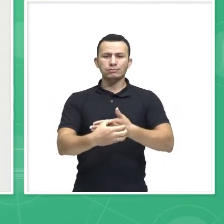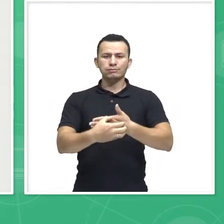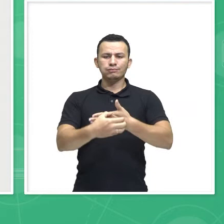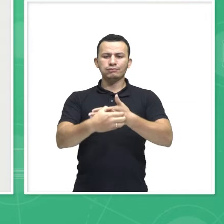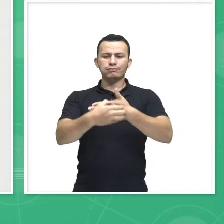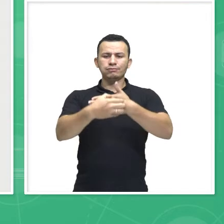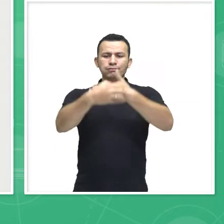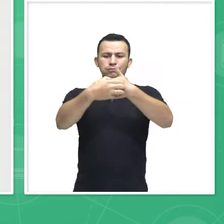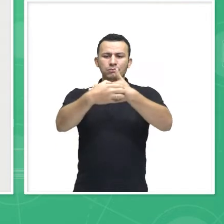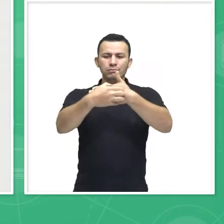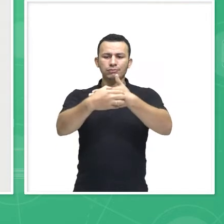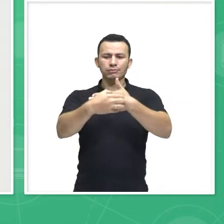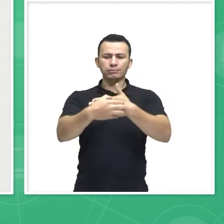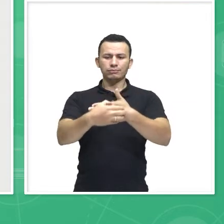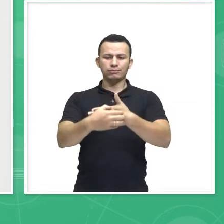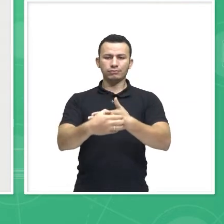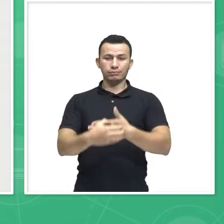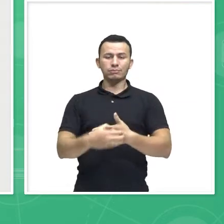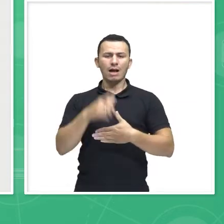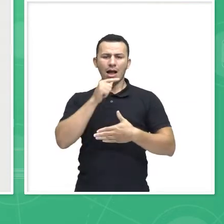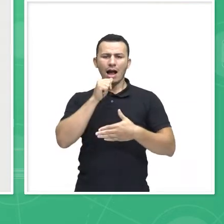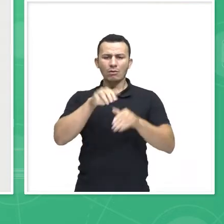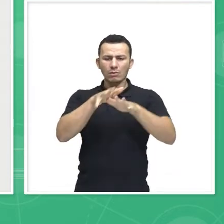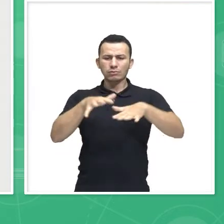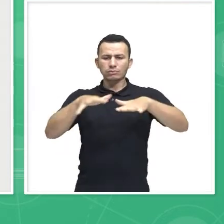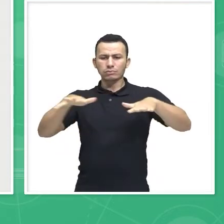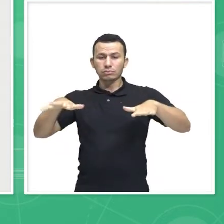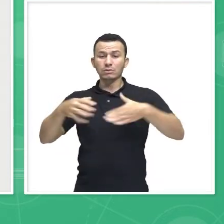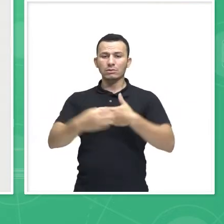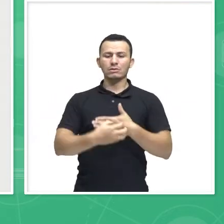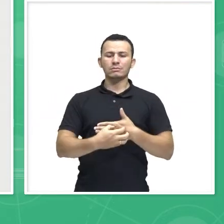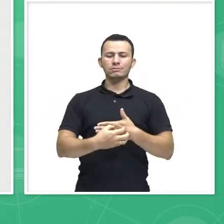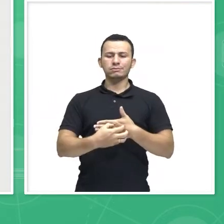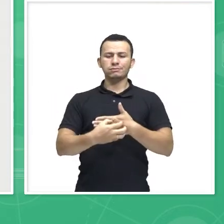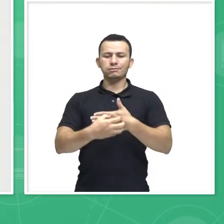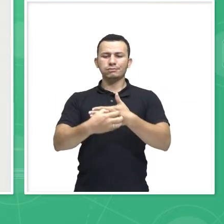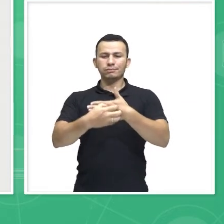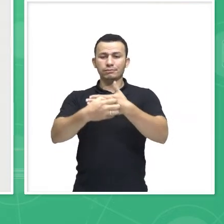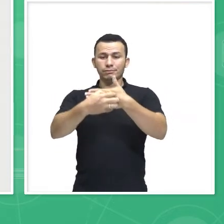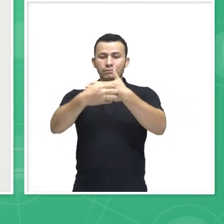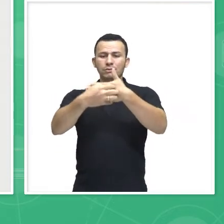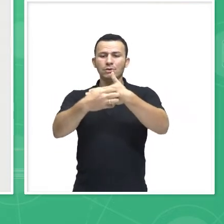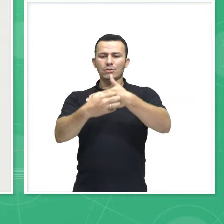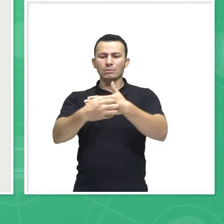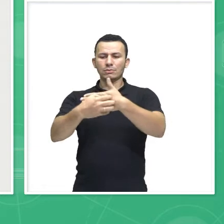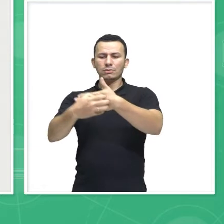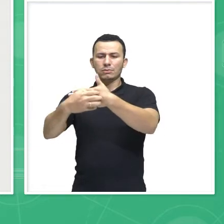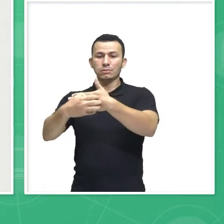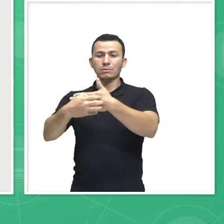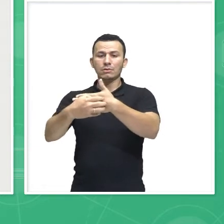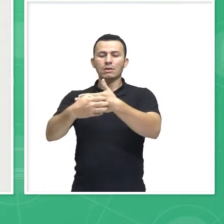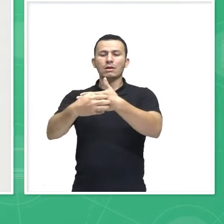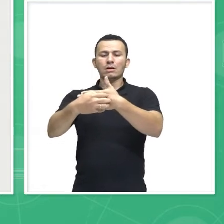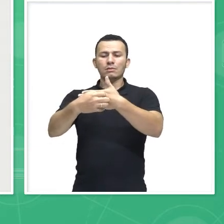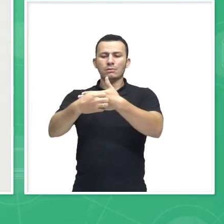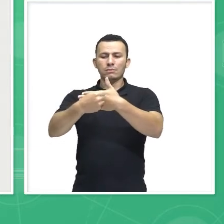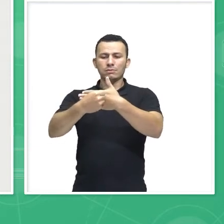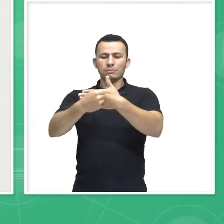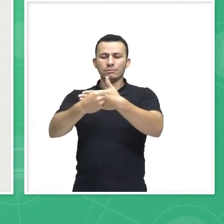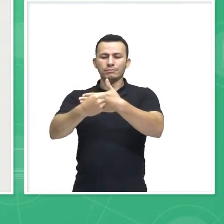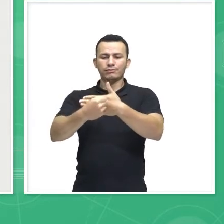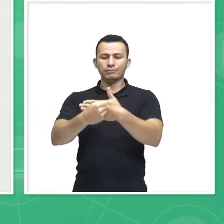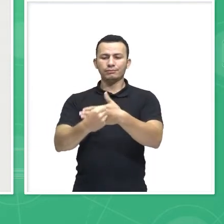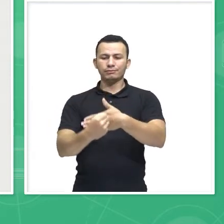ou desça né se ele quiser subir para superfície ele ciente de dar ele quiser descer lá para o fundo do Rio ele vai secar